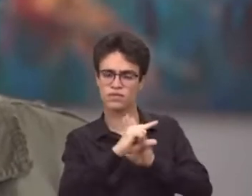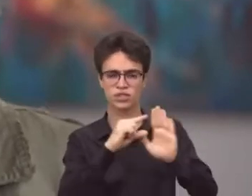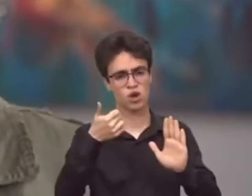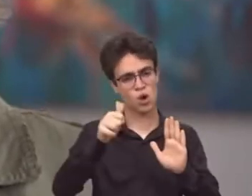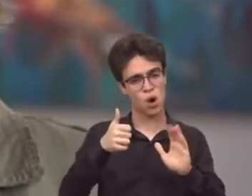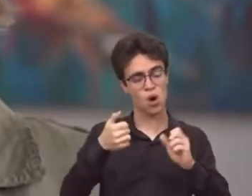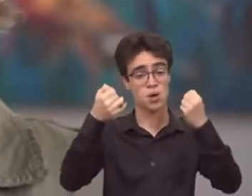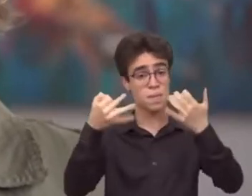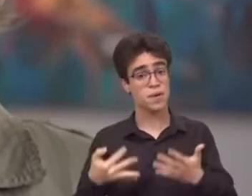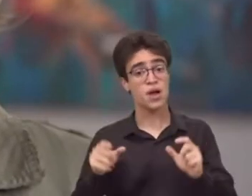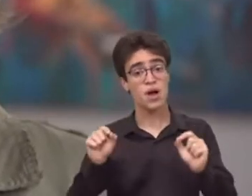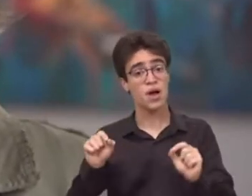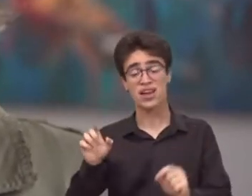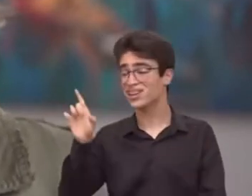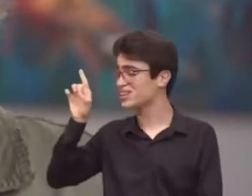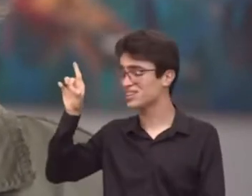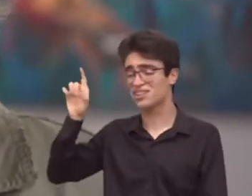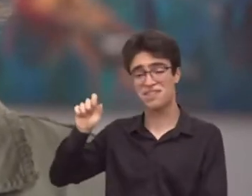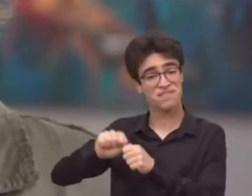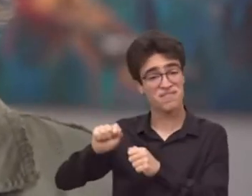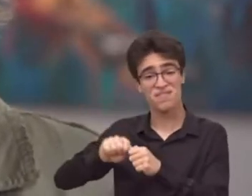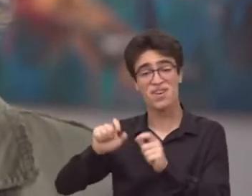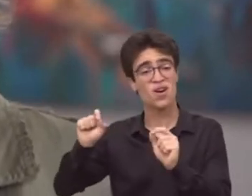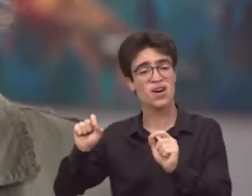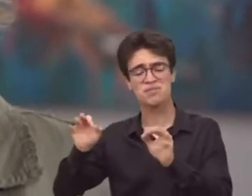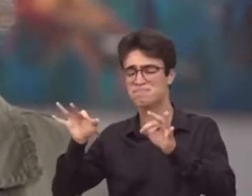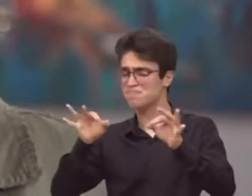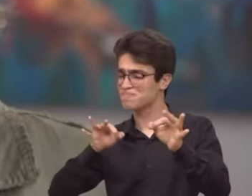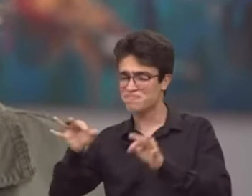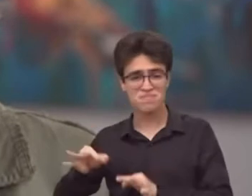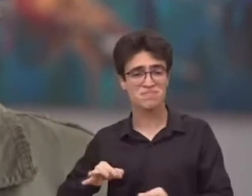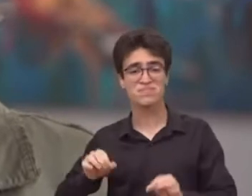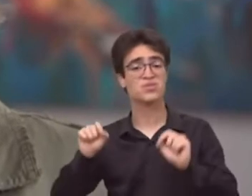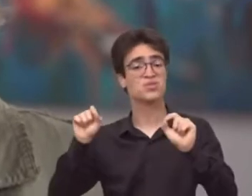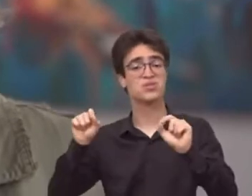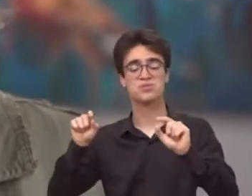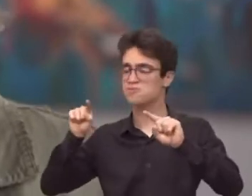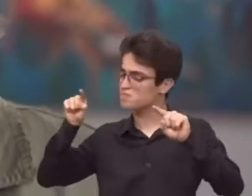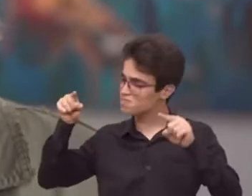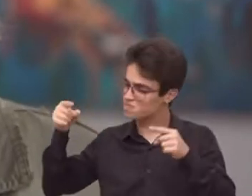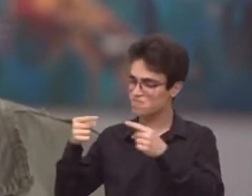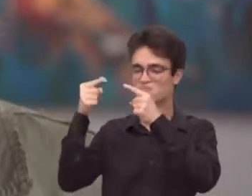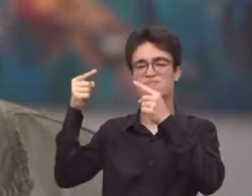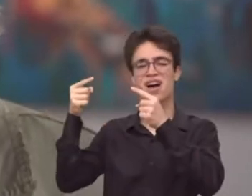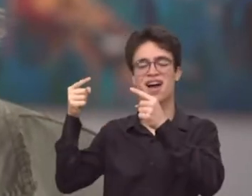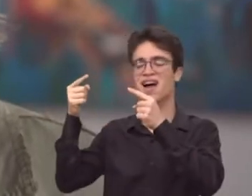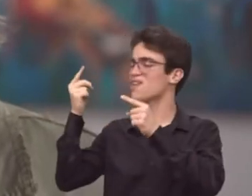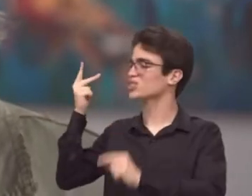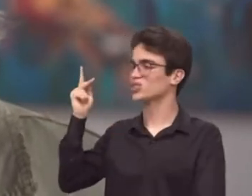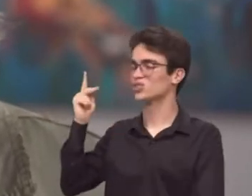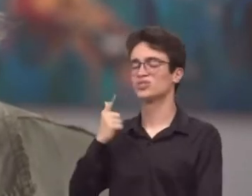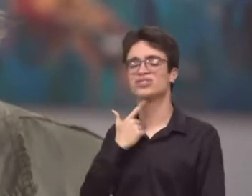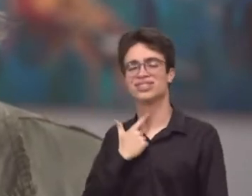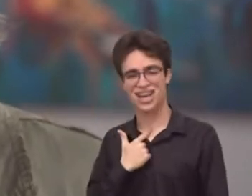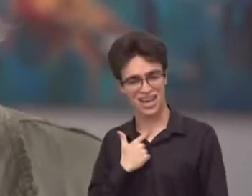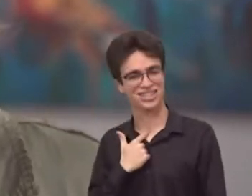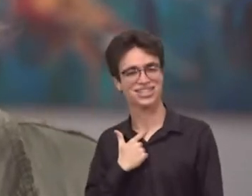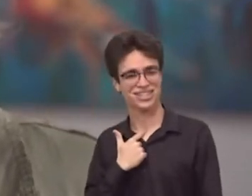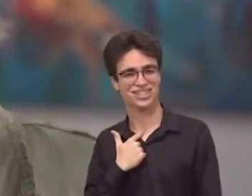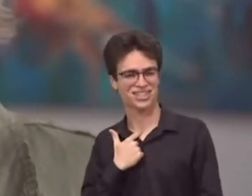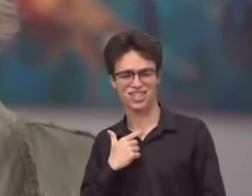ele faz tudo de acordo com o plano que está em conformidade com propósito da sua vontade em